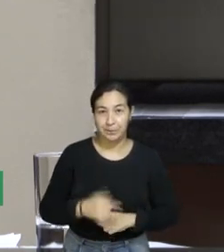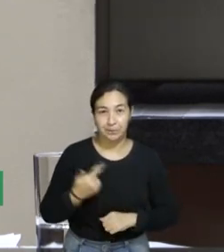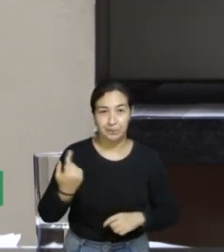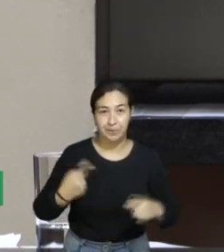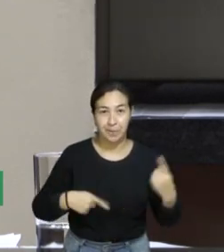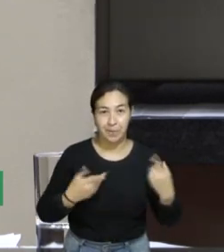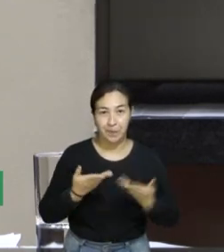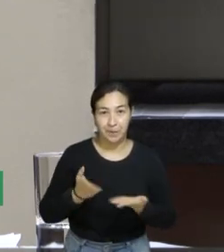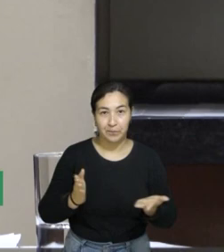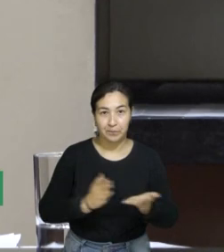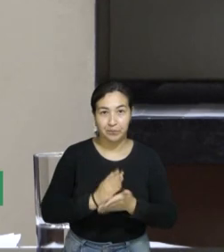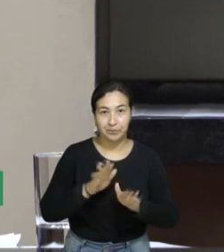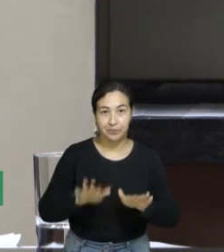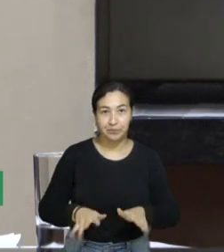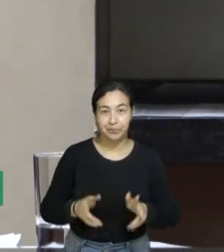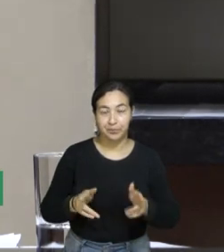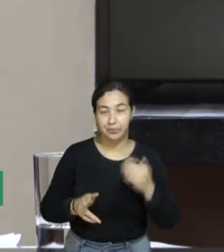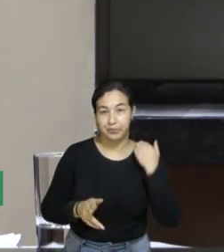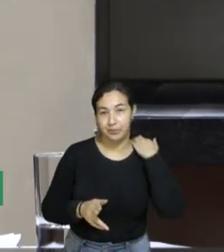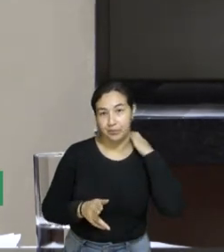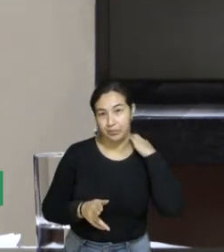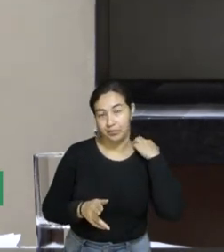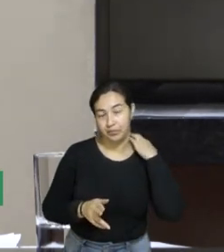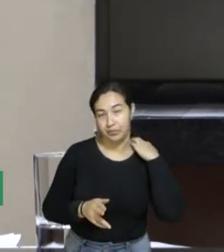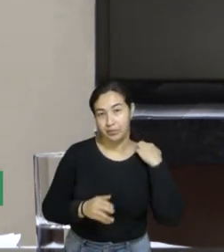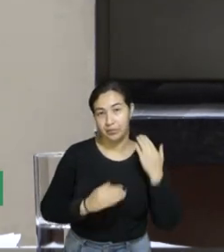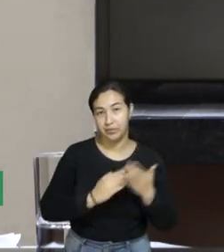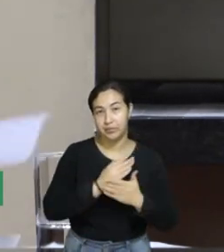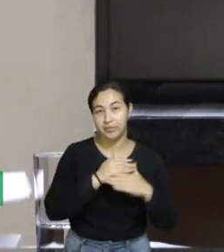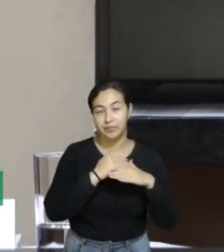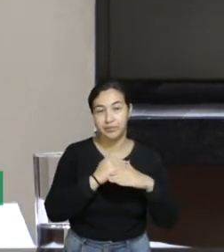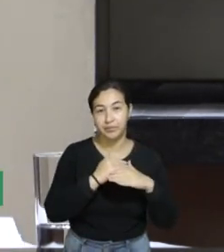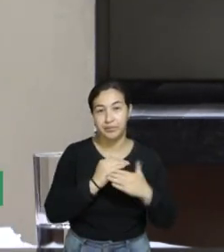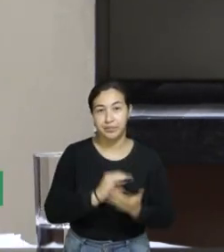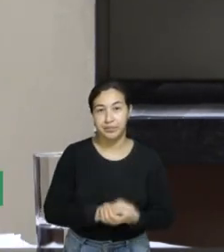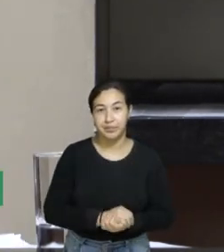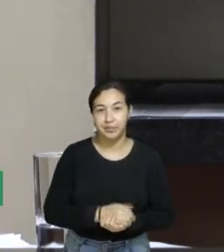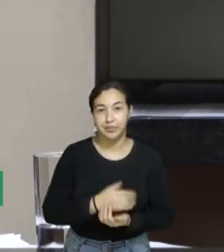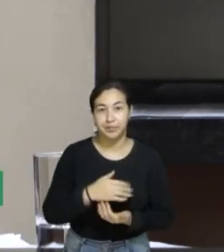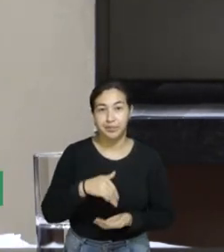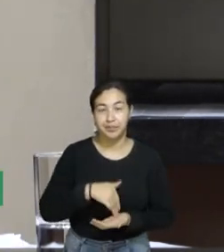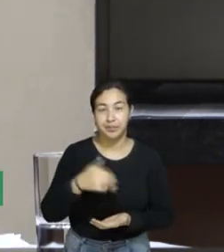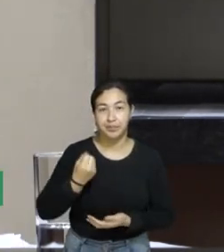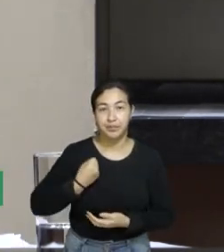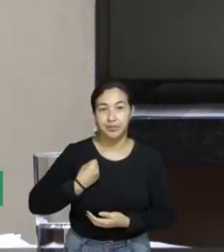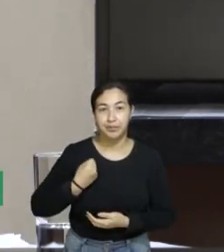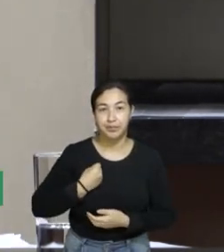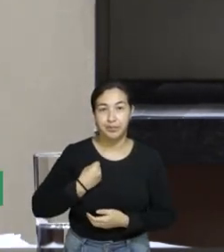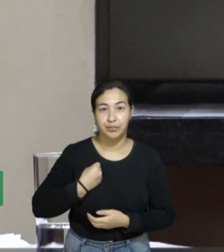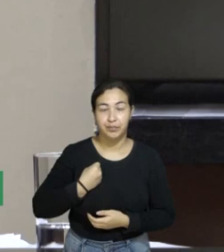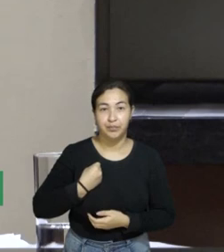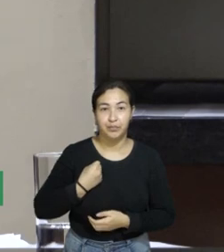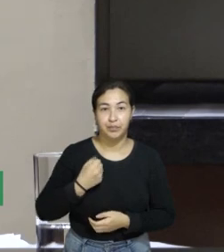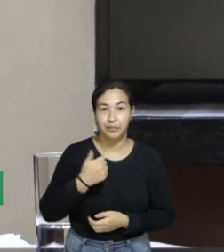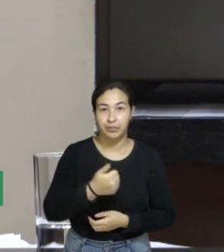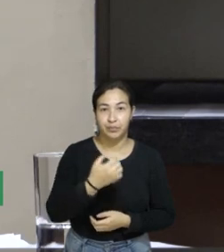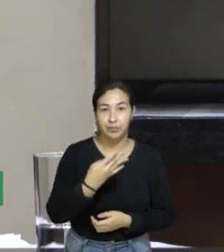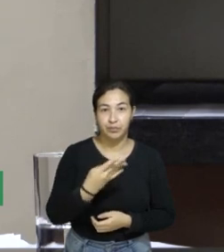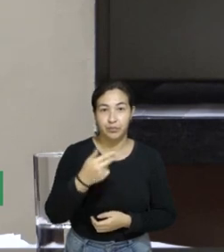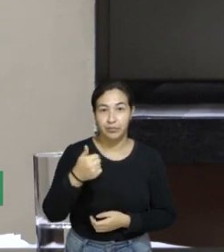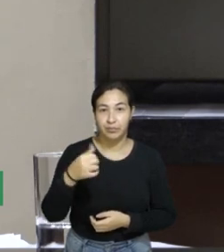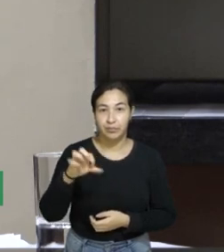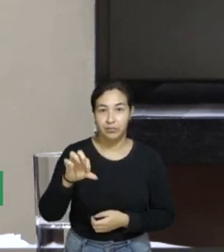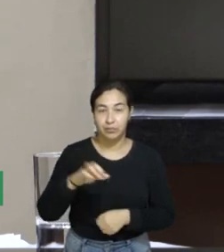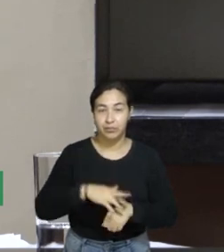votação. Deputados que aprovam, permaneçam como se encontram. Aprovado por unanimidade. Moções. Moção 1.419,